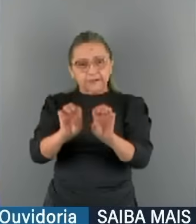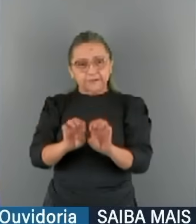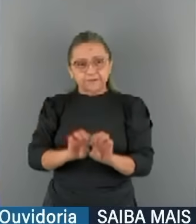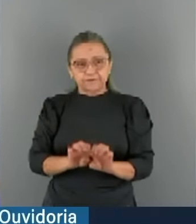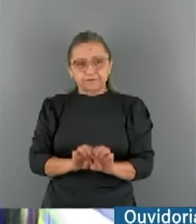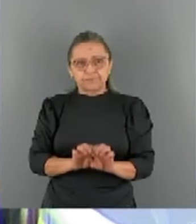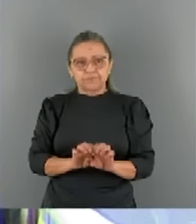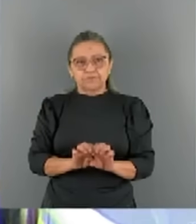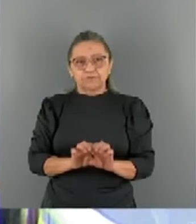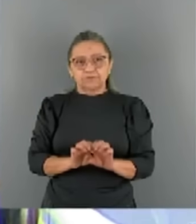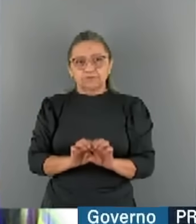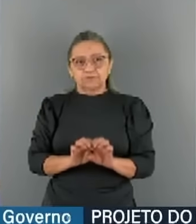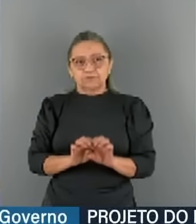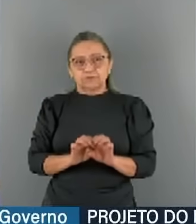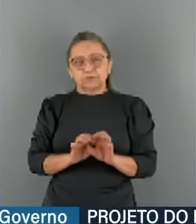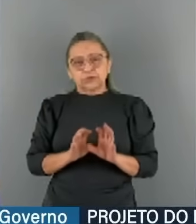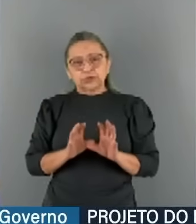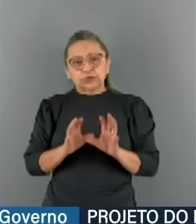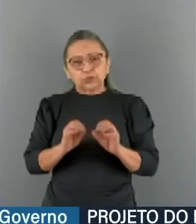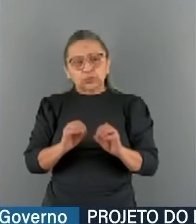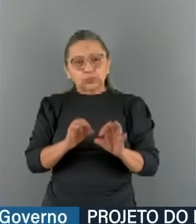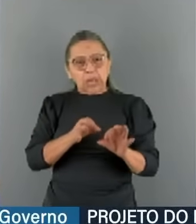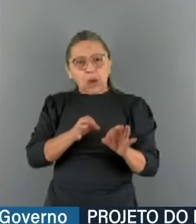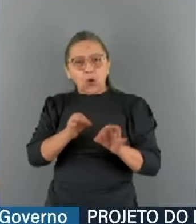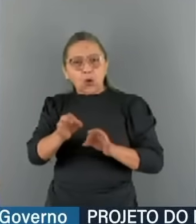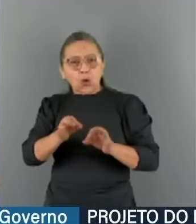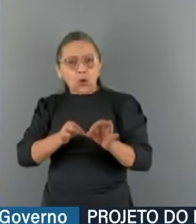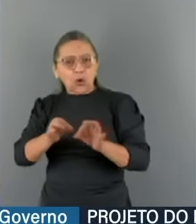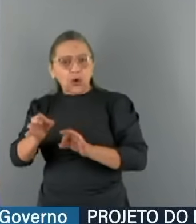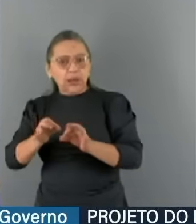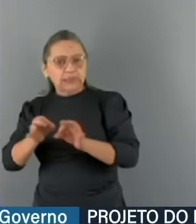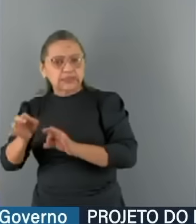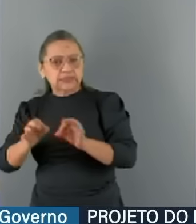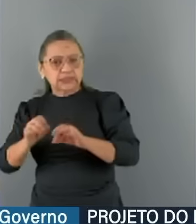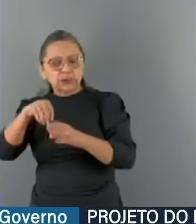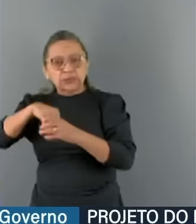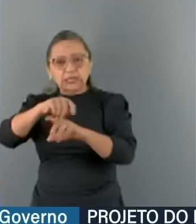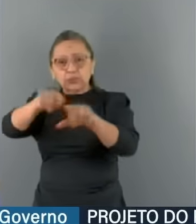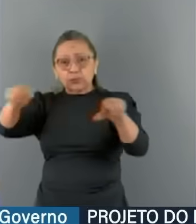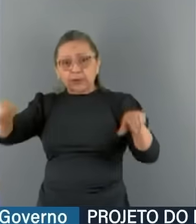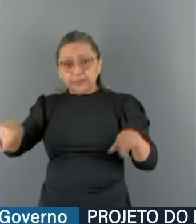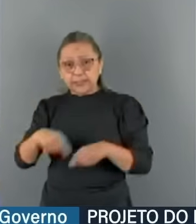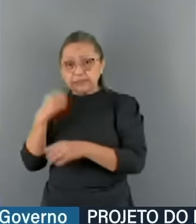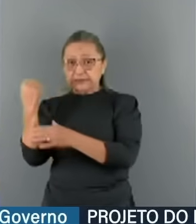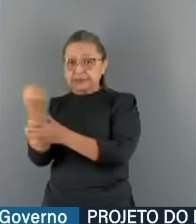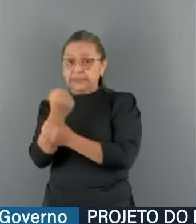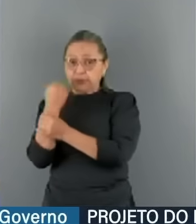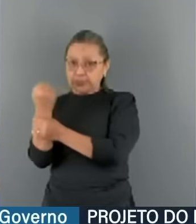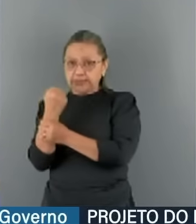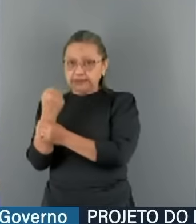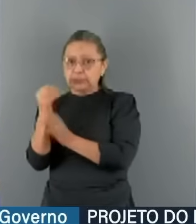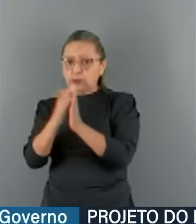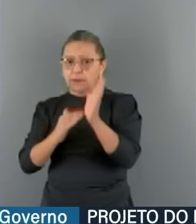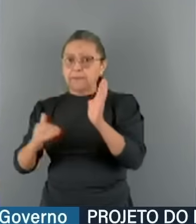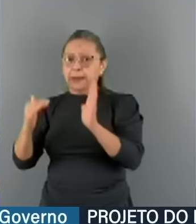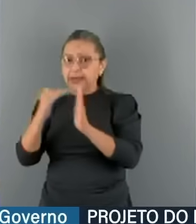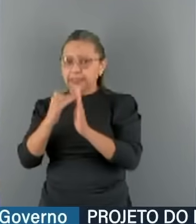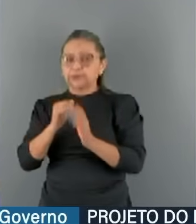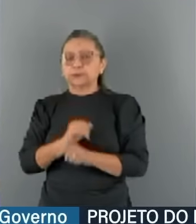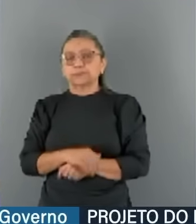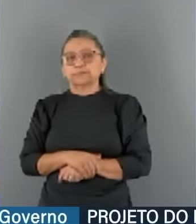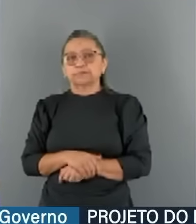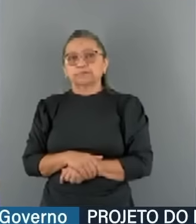do estamento, da organização do Gabinete de Segurança Institucional,